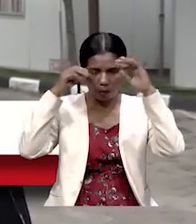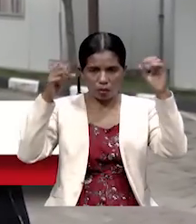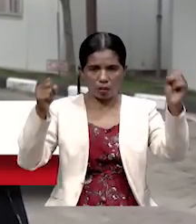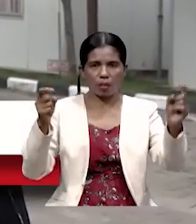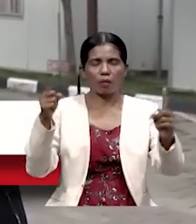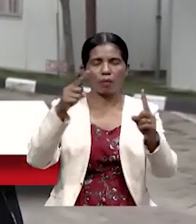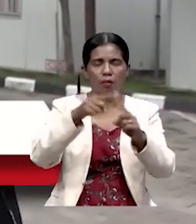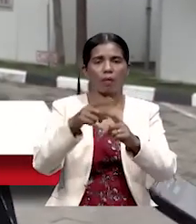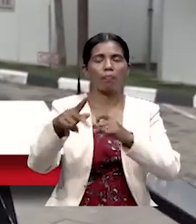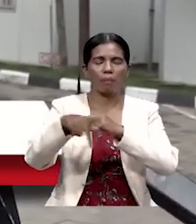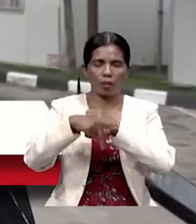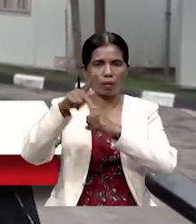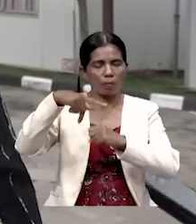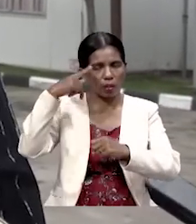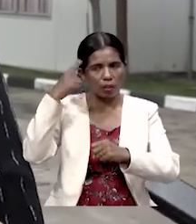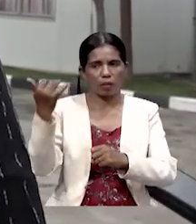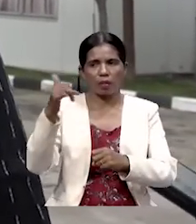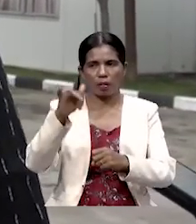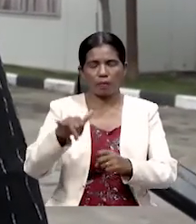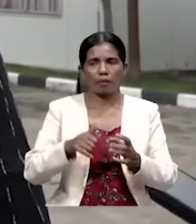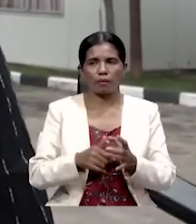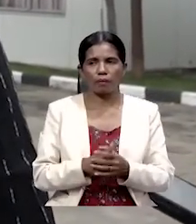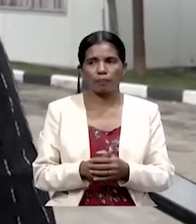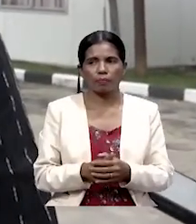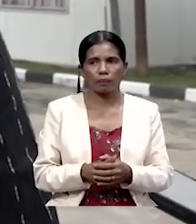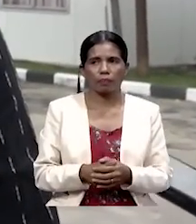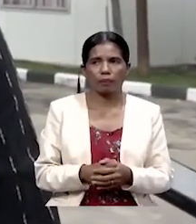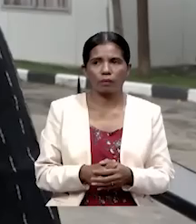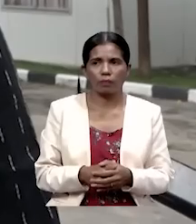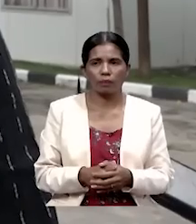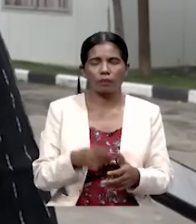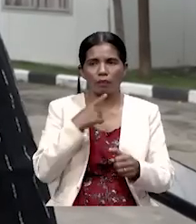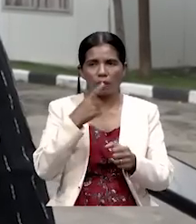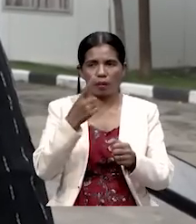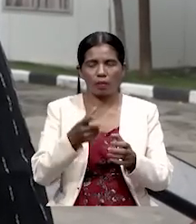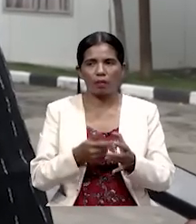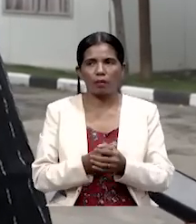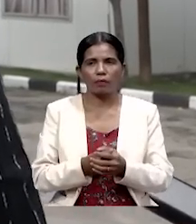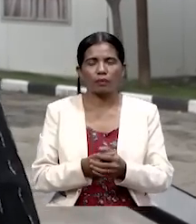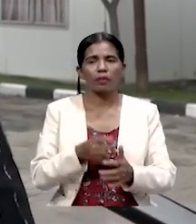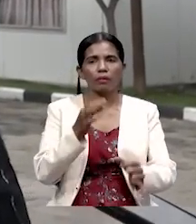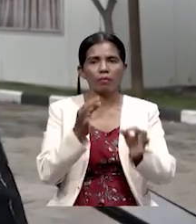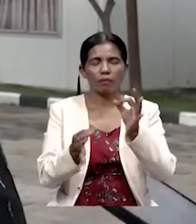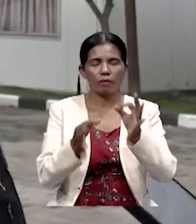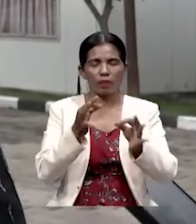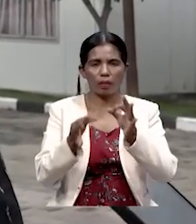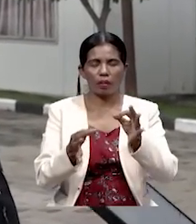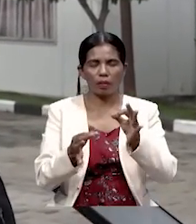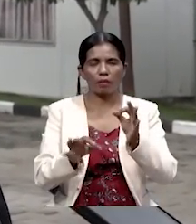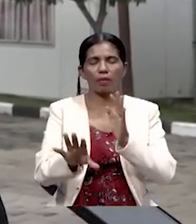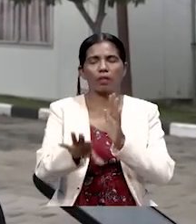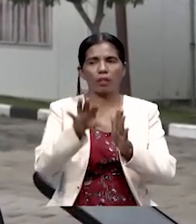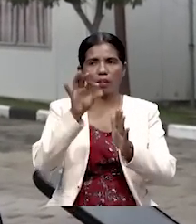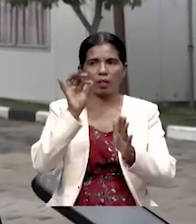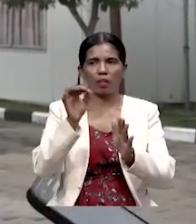a partido político sira. Compromisso político para a política, maka dia angkata quando eleito